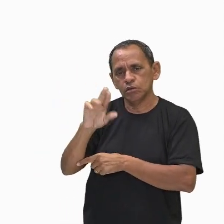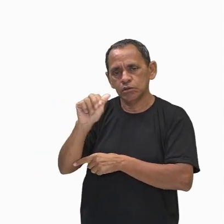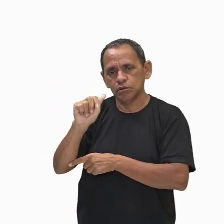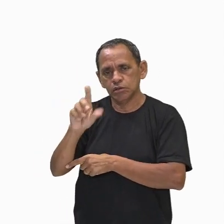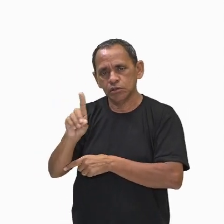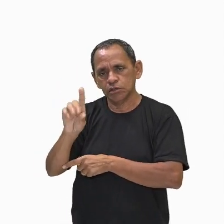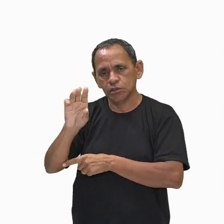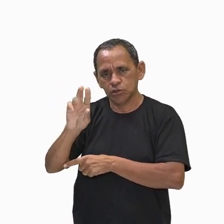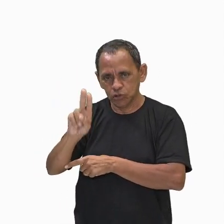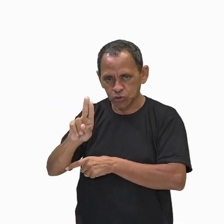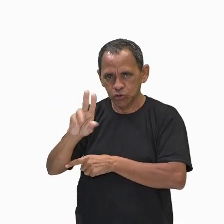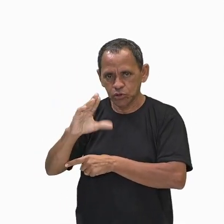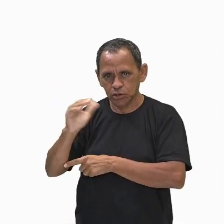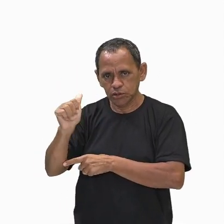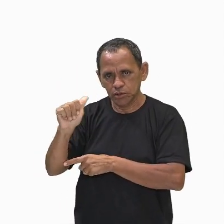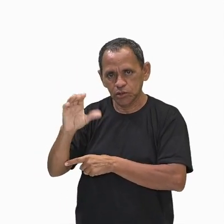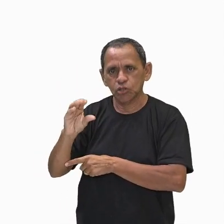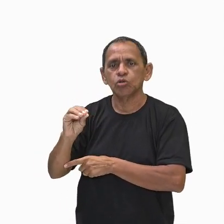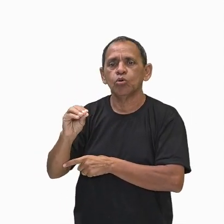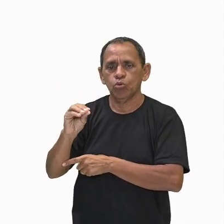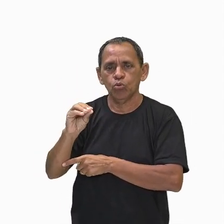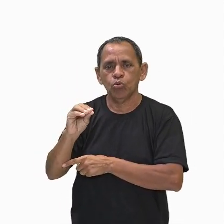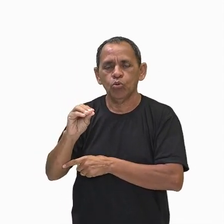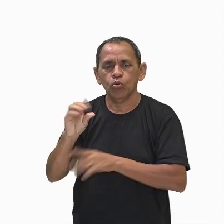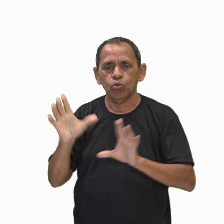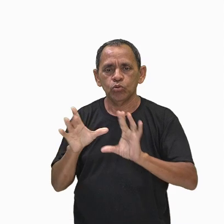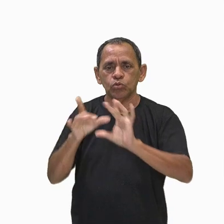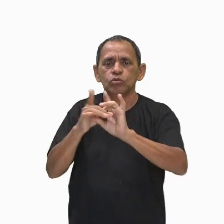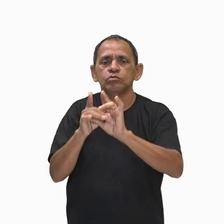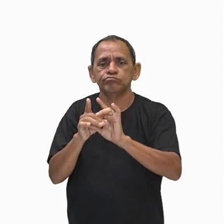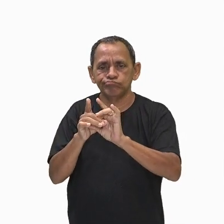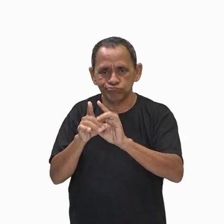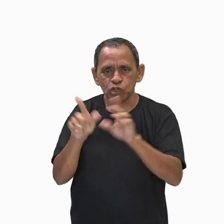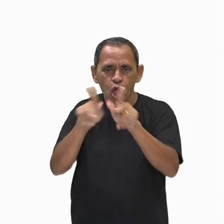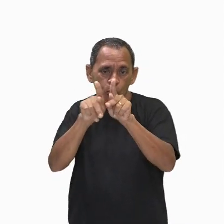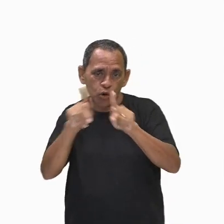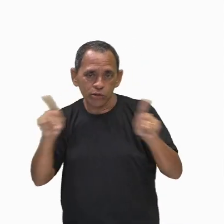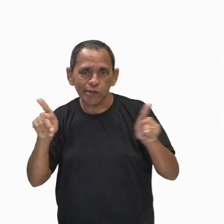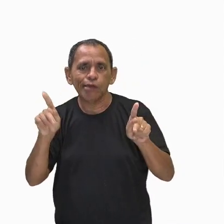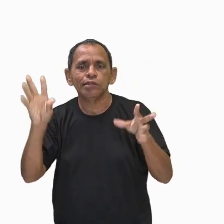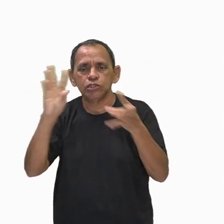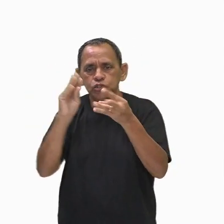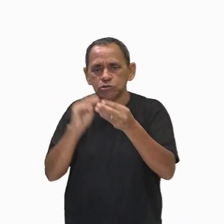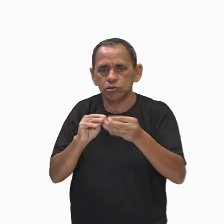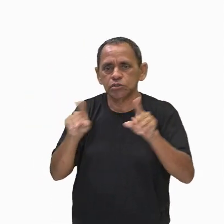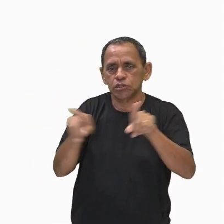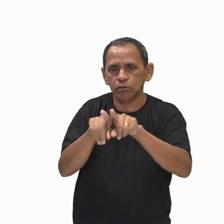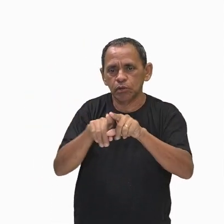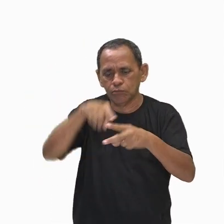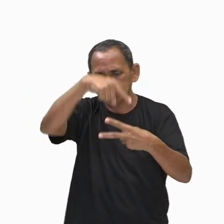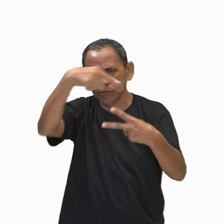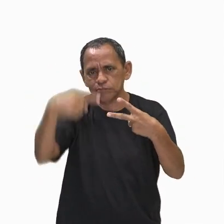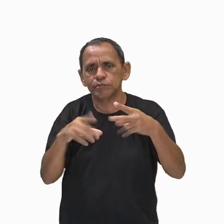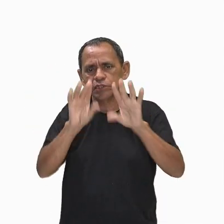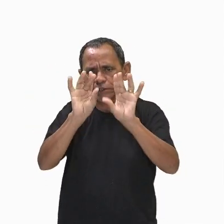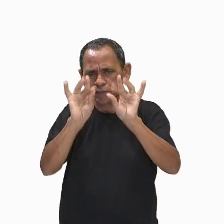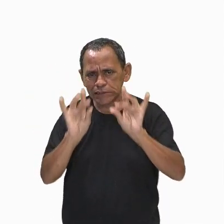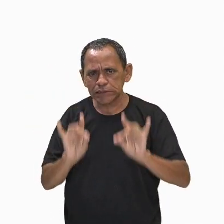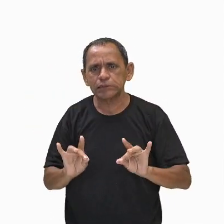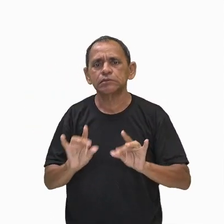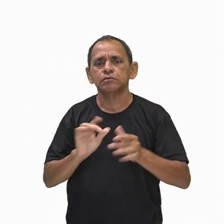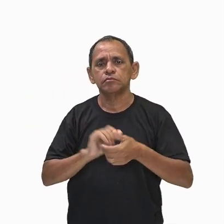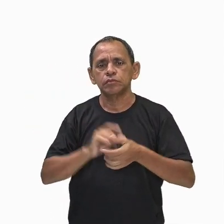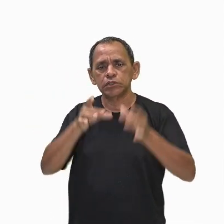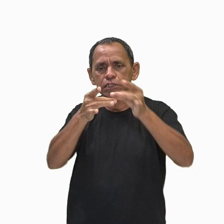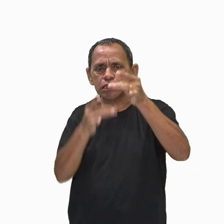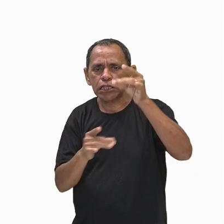atuar exatamente na síntese de proteínas, né? Ela tem 2 momentos aí que a gente vai detalhar com mais afinco